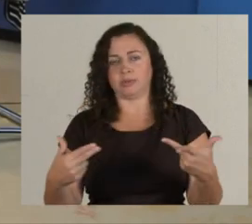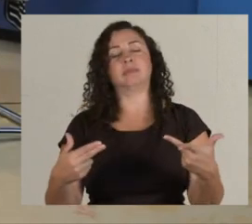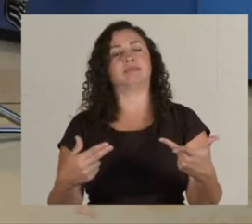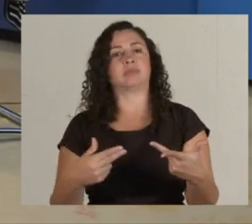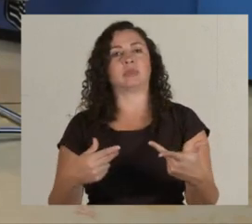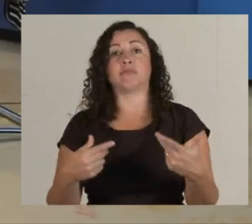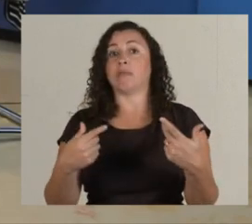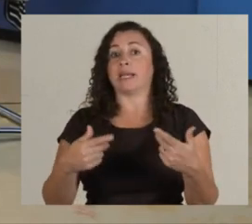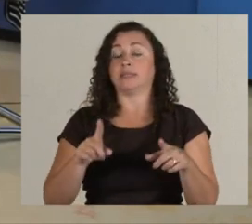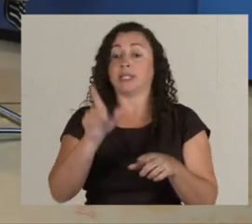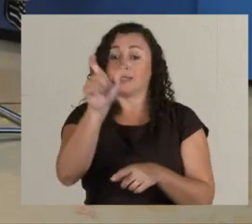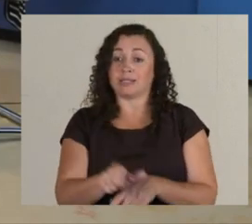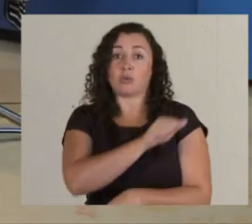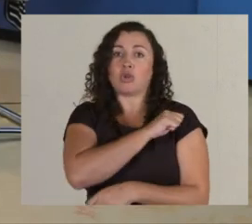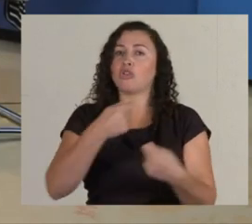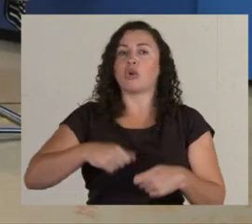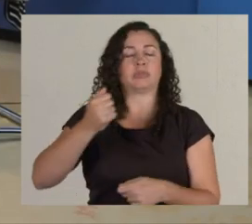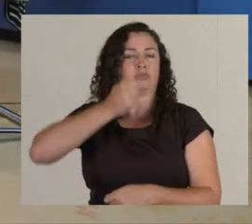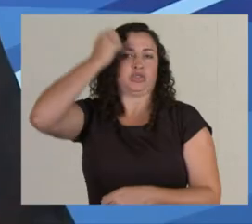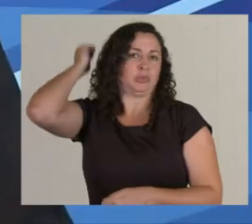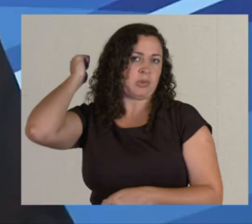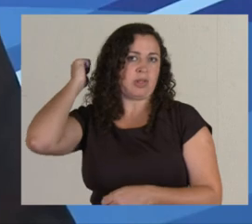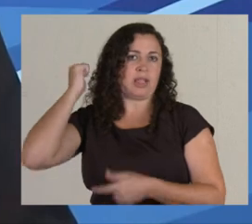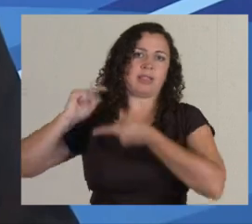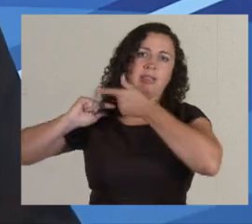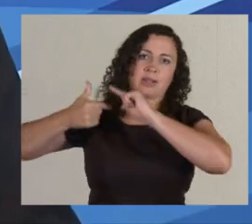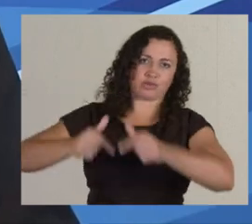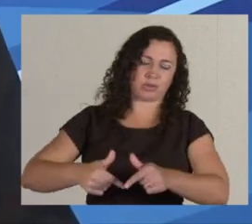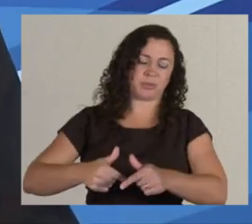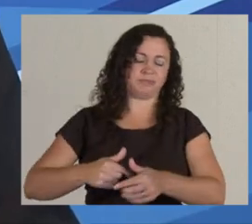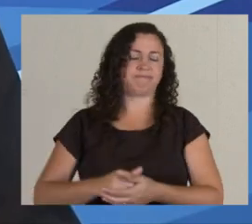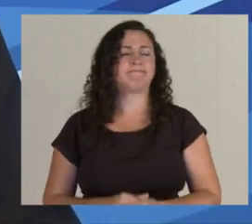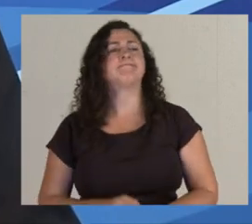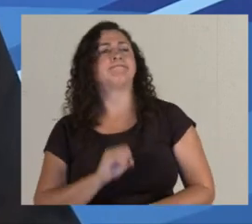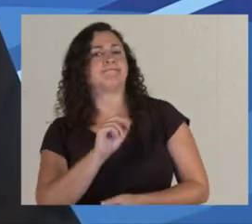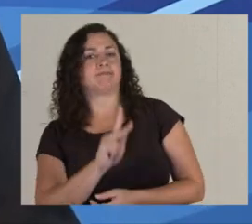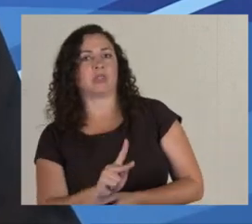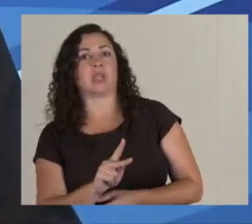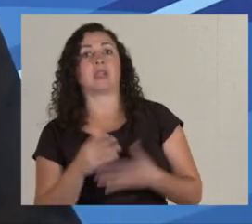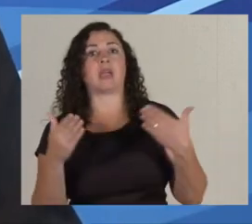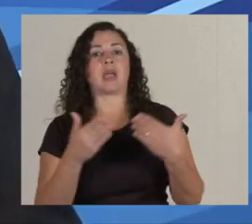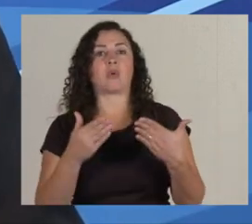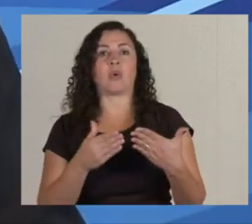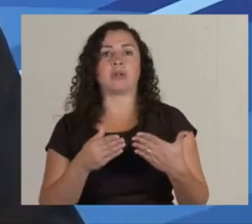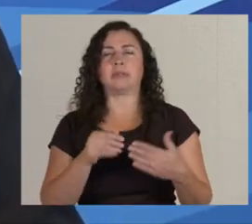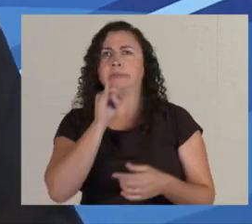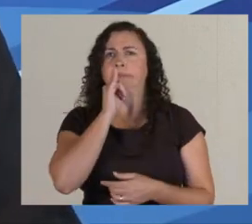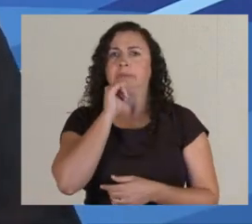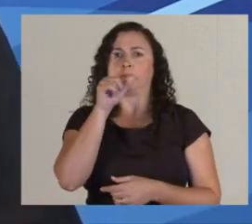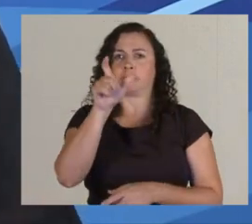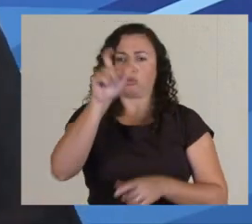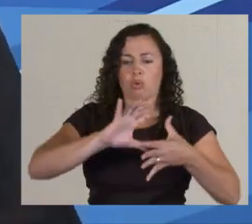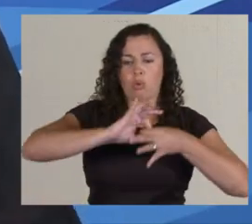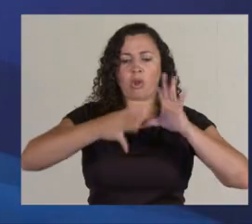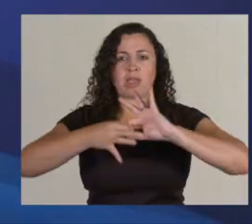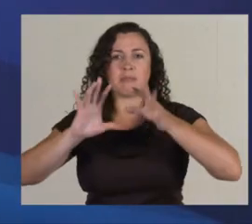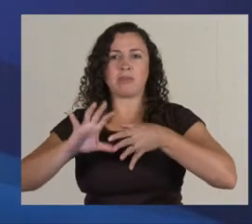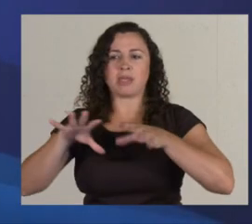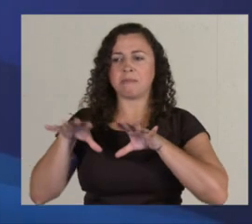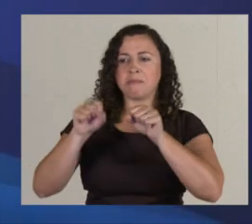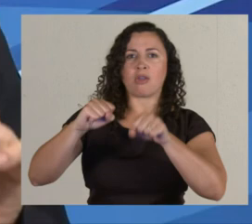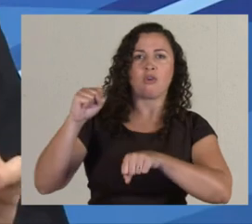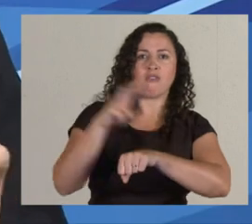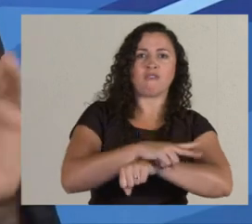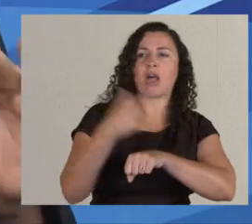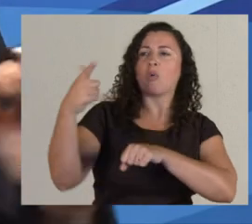esse estudante de fazer o vestibular tradicional. Agora, só um detalhe importante, eles não tiram vagas do vestibular, quer dizer, eles não